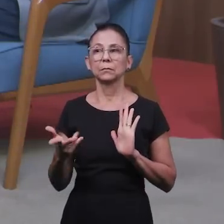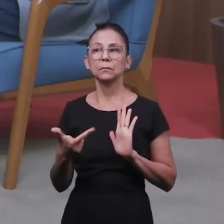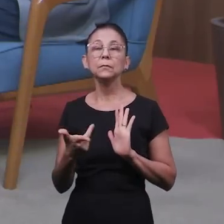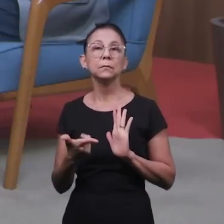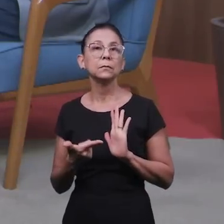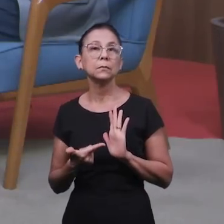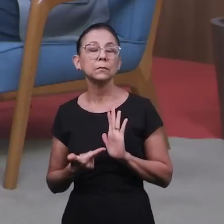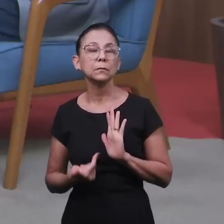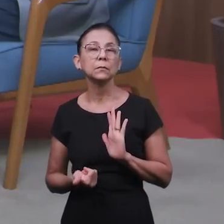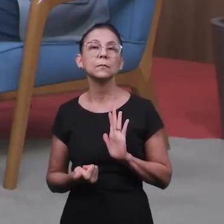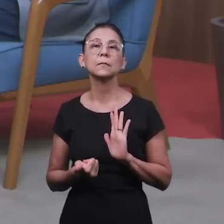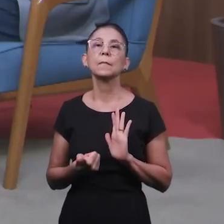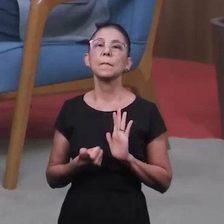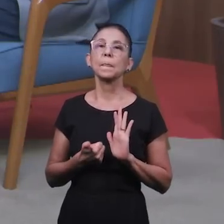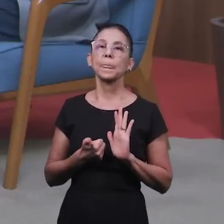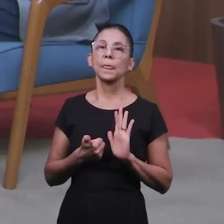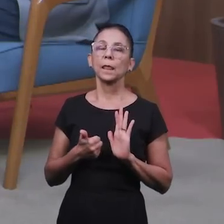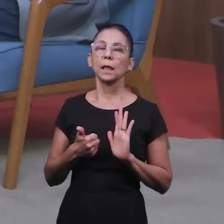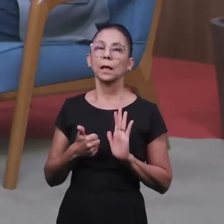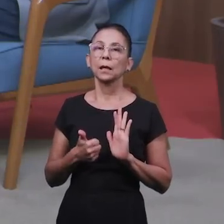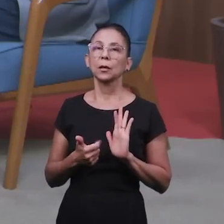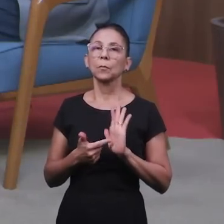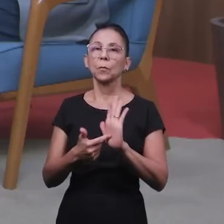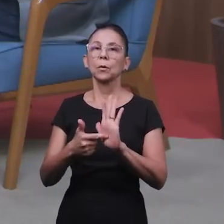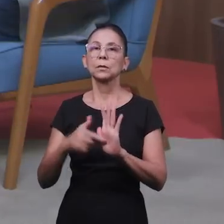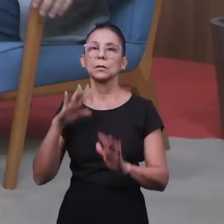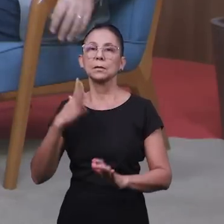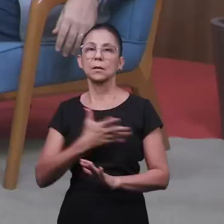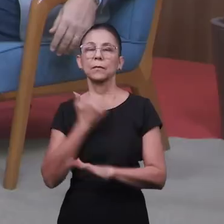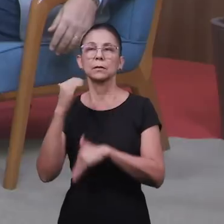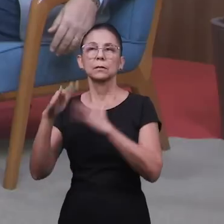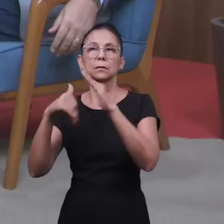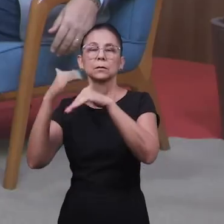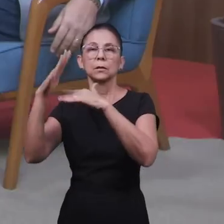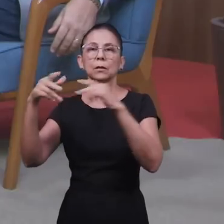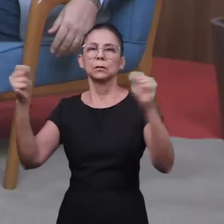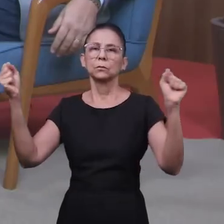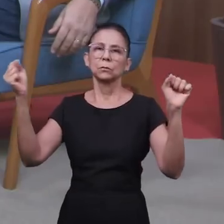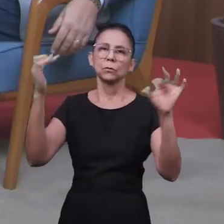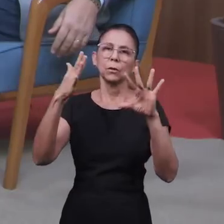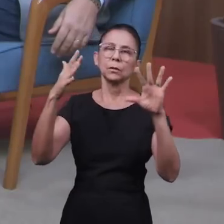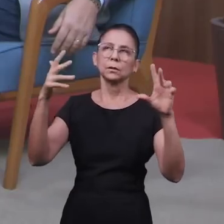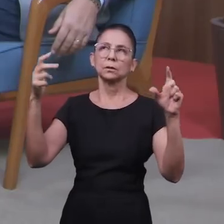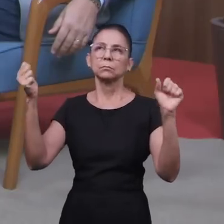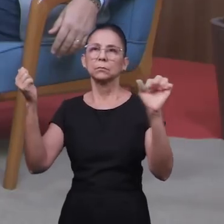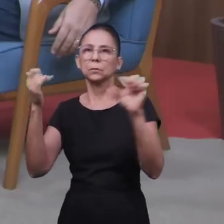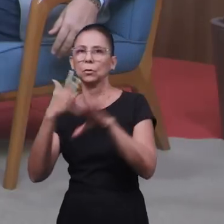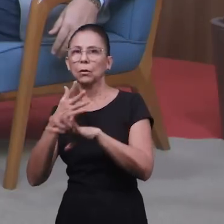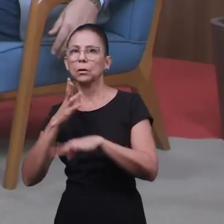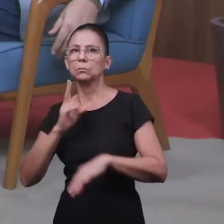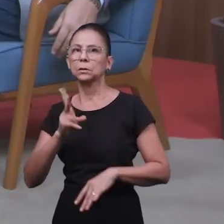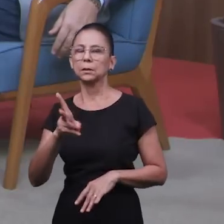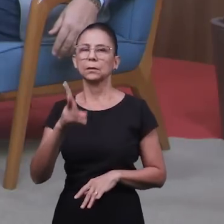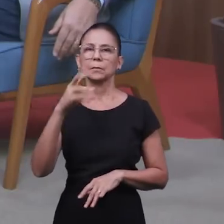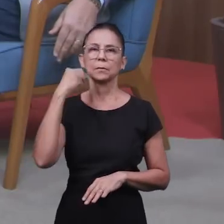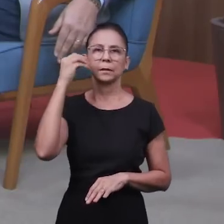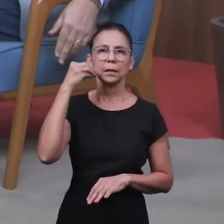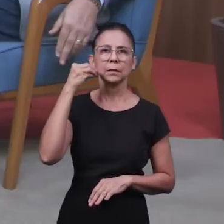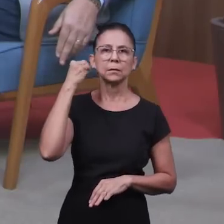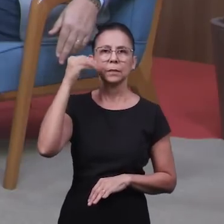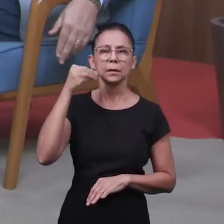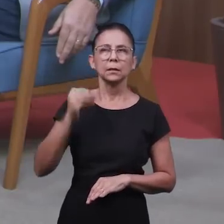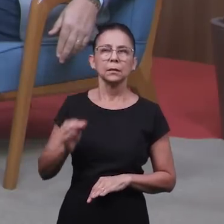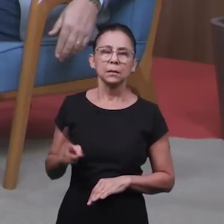né? Porque você mostra a dinâmica da salvação, né? De glória em glória, de experiência